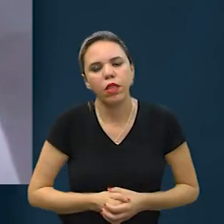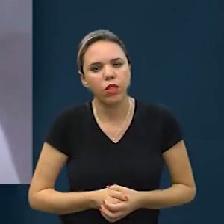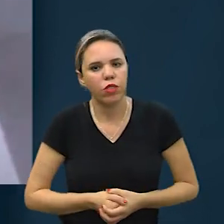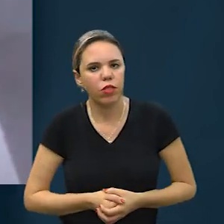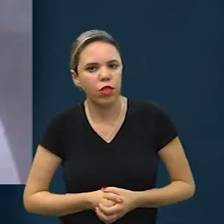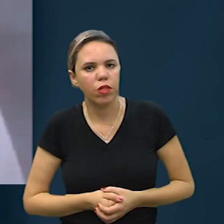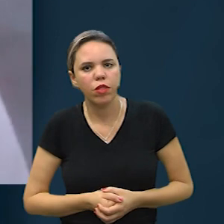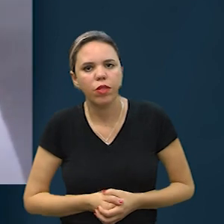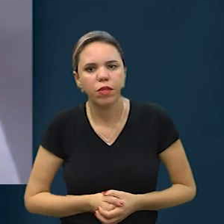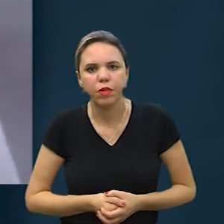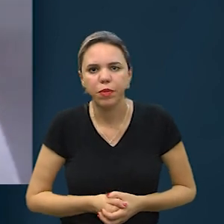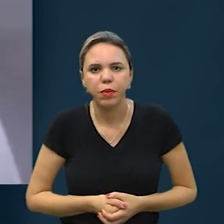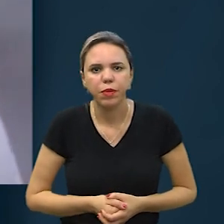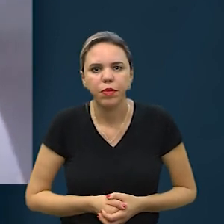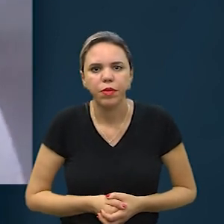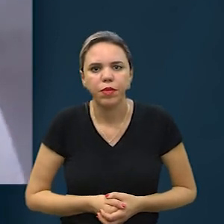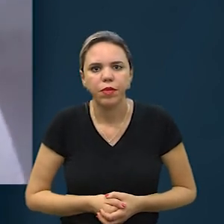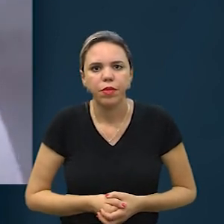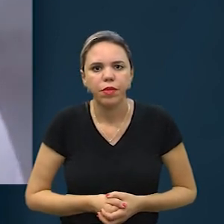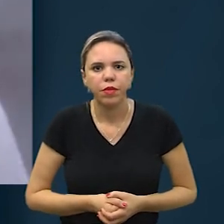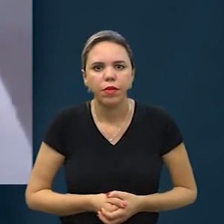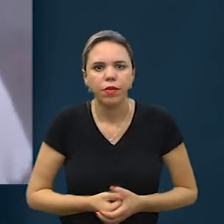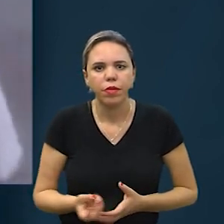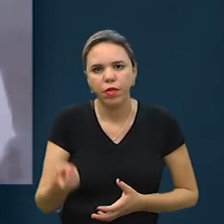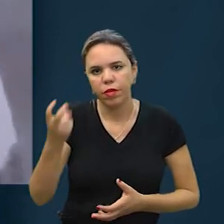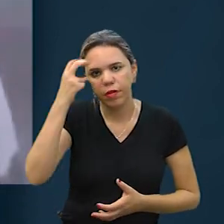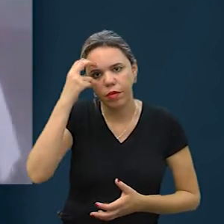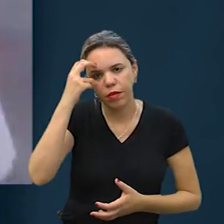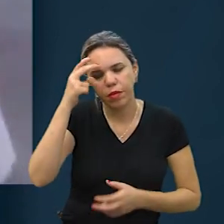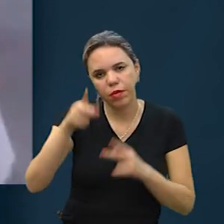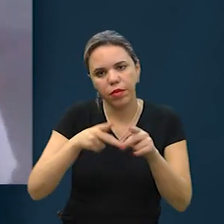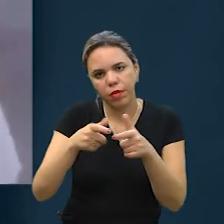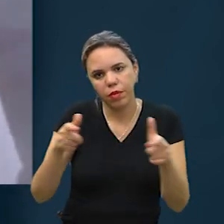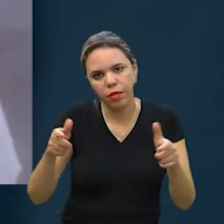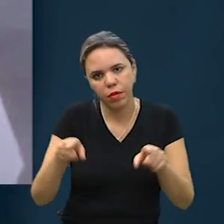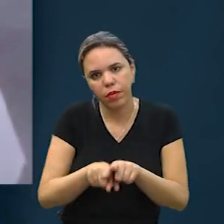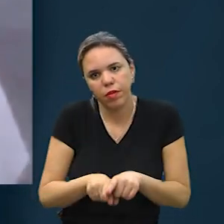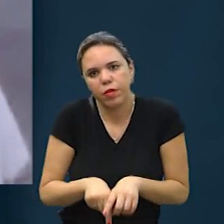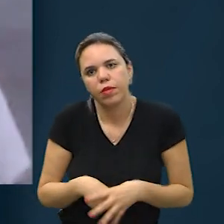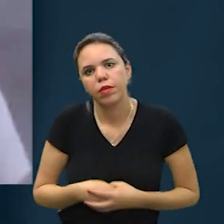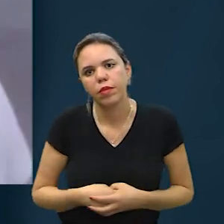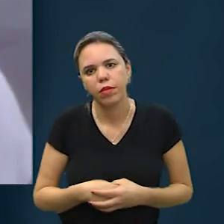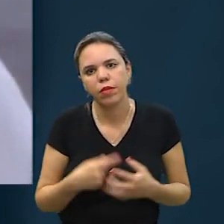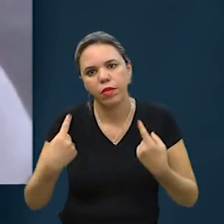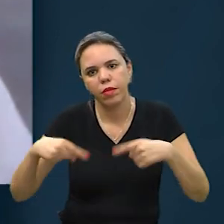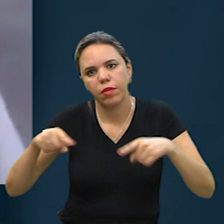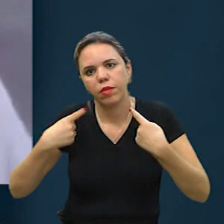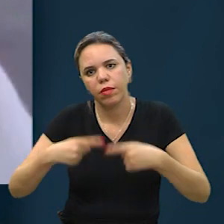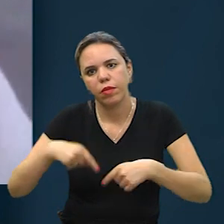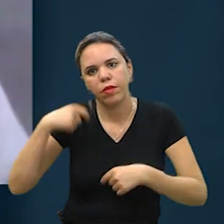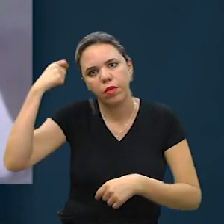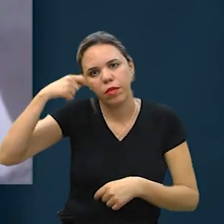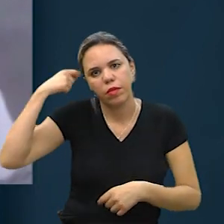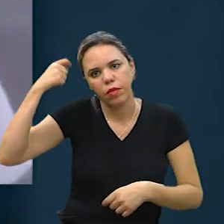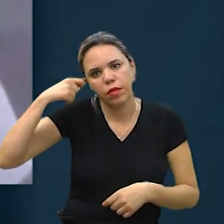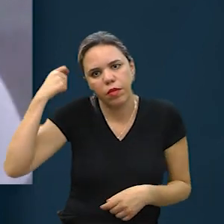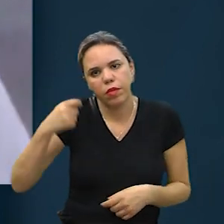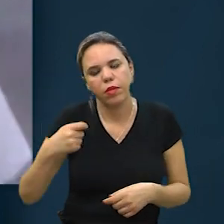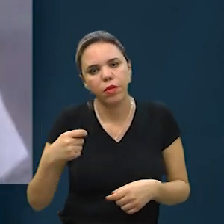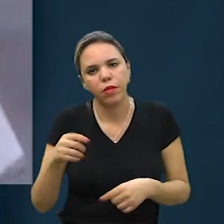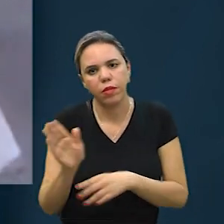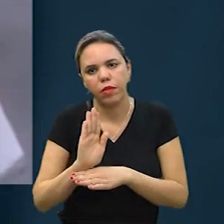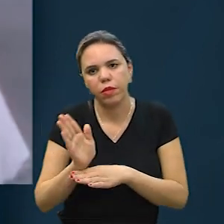de personagens. E na cultura o Brasil cresceu muito, não é? Assim, músicos, atores,